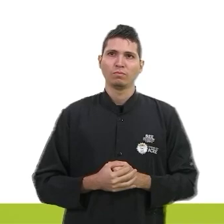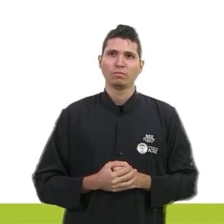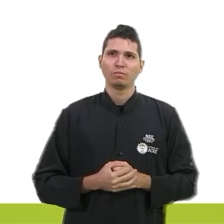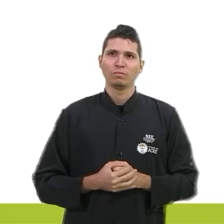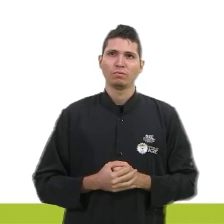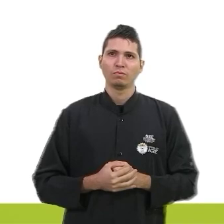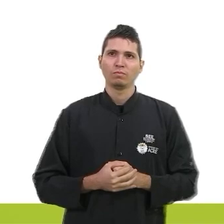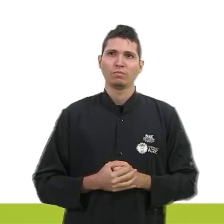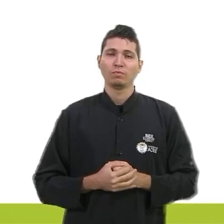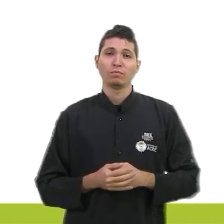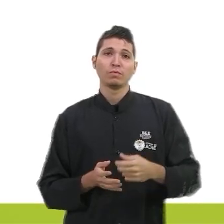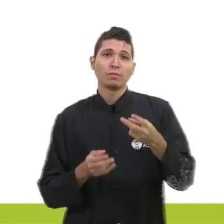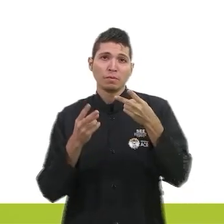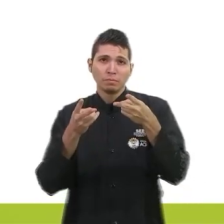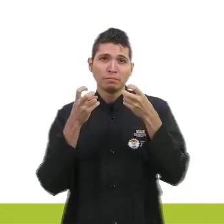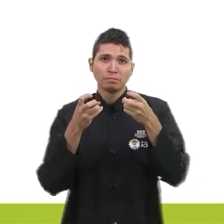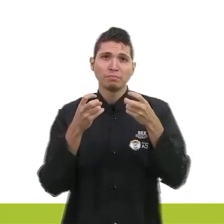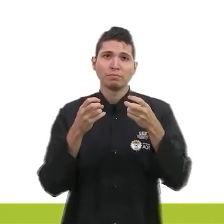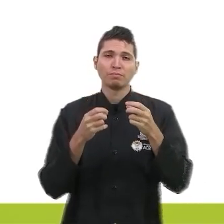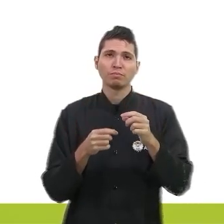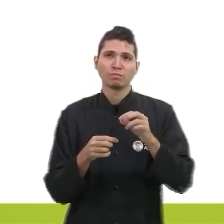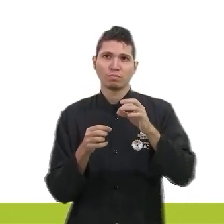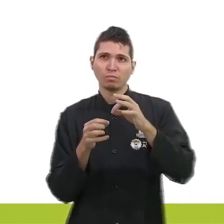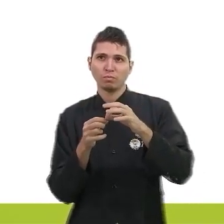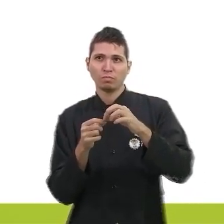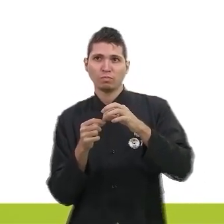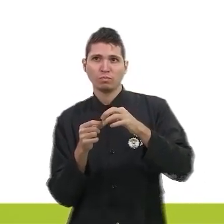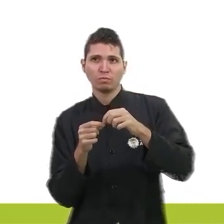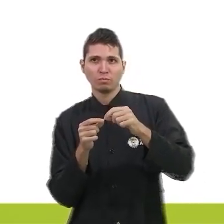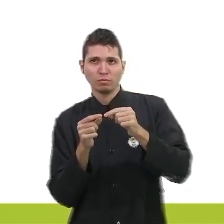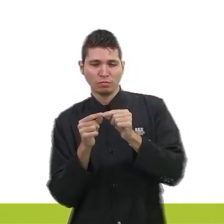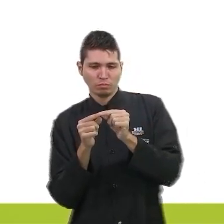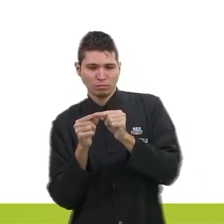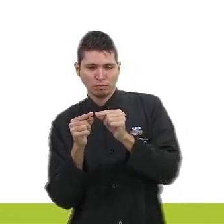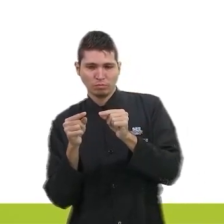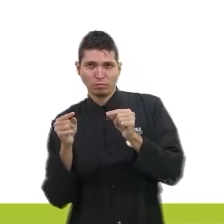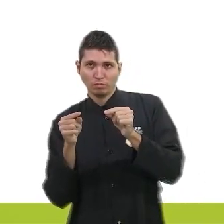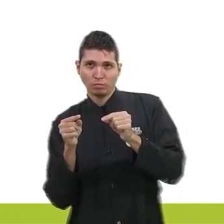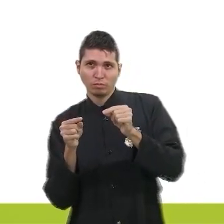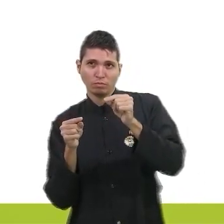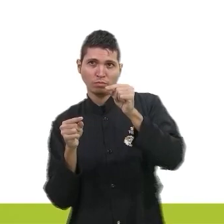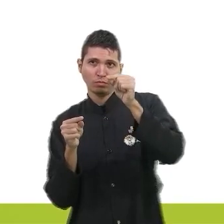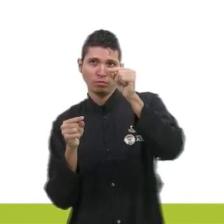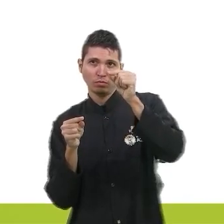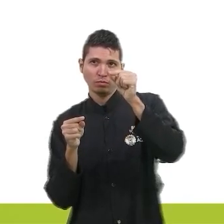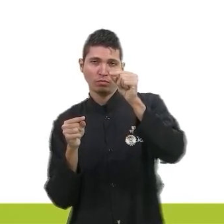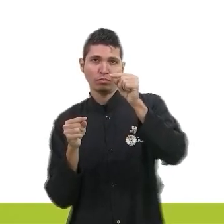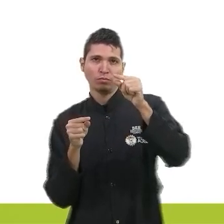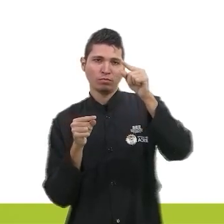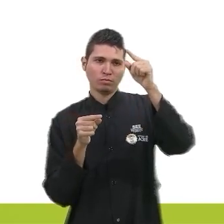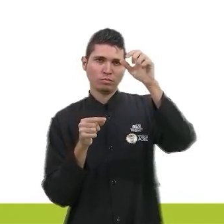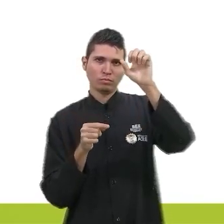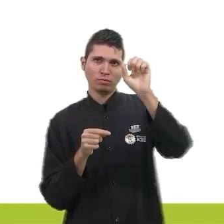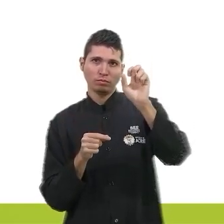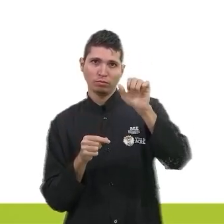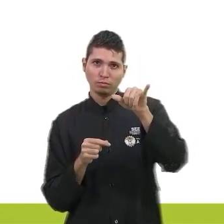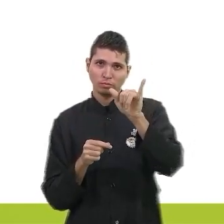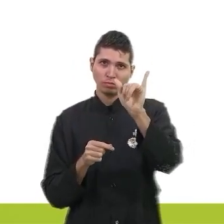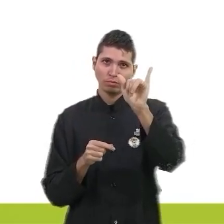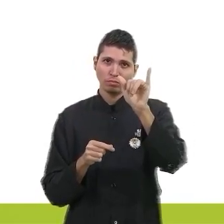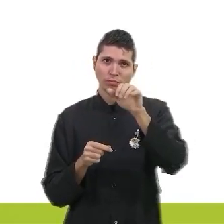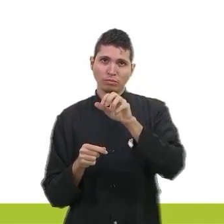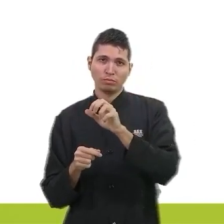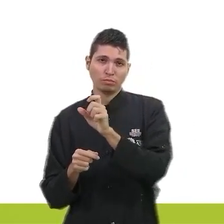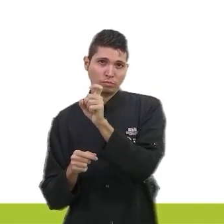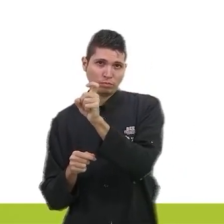vocês conseguem perceber, essa reta x e essa reta y, elas são as duas retas ortogonais